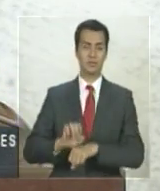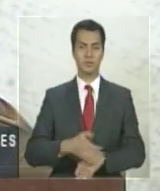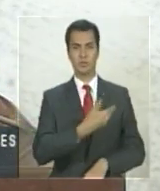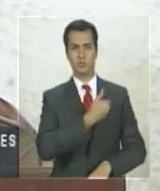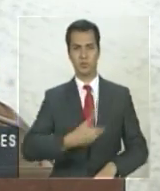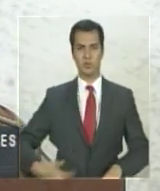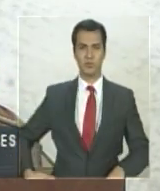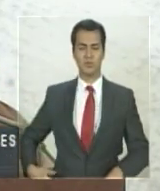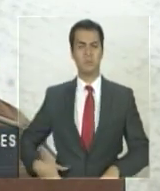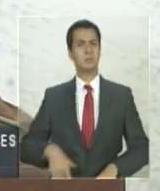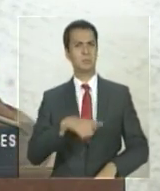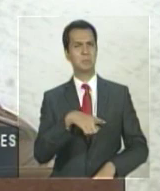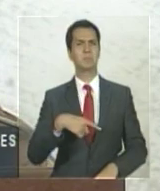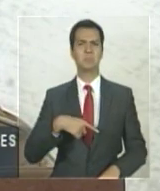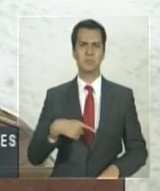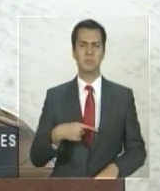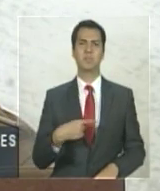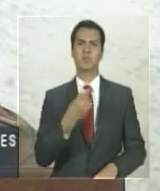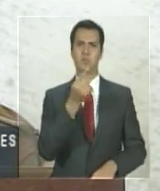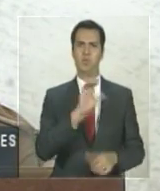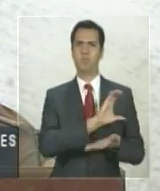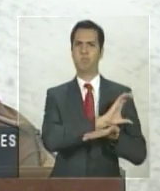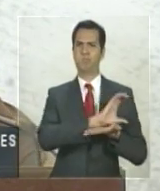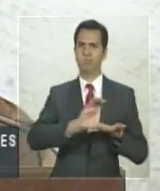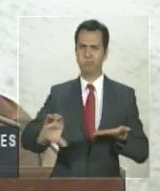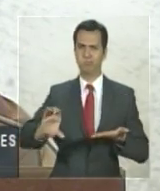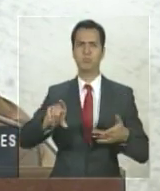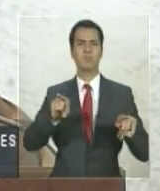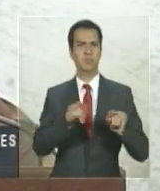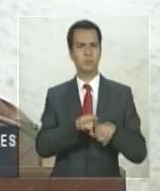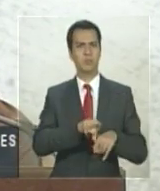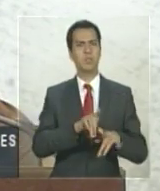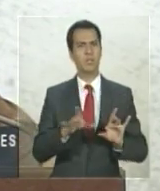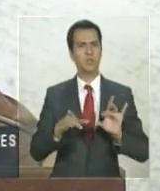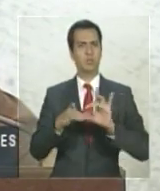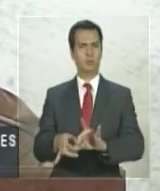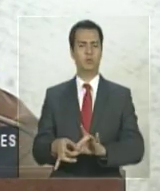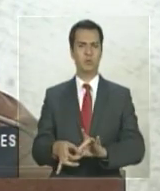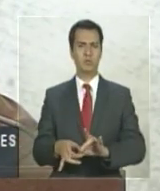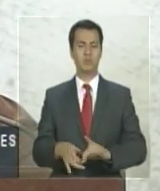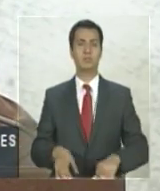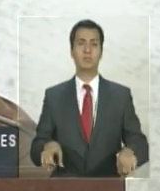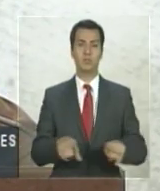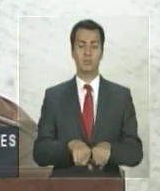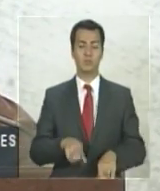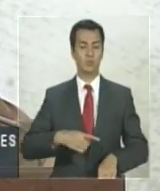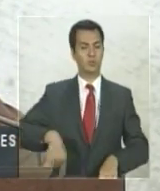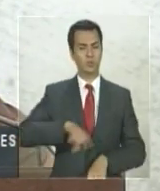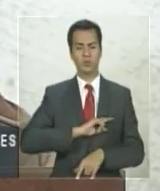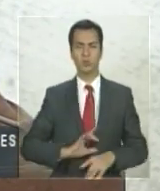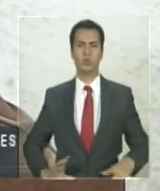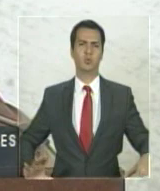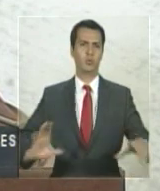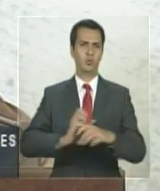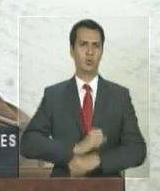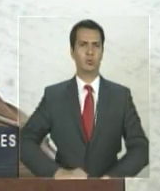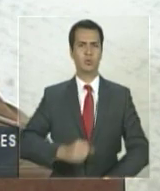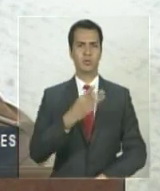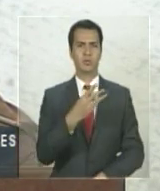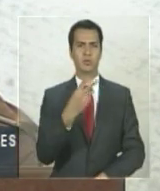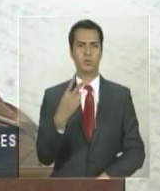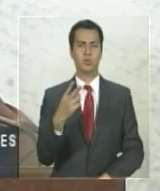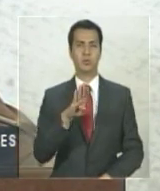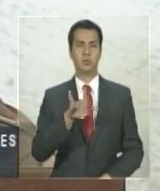colocaram expressiva contrapartida nesse projeto, no qual gastamos, em conjunto, 32 bilhões de